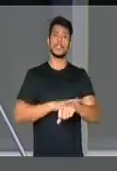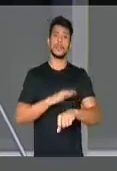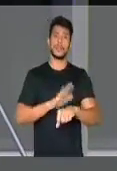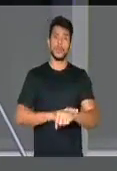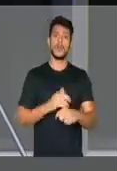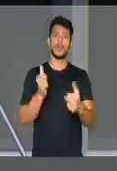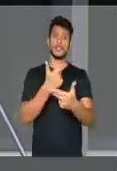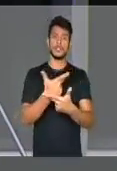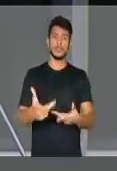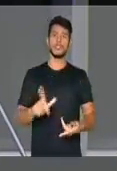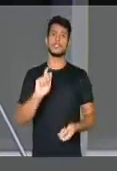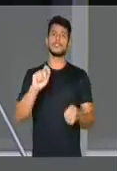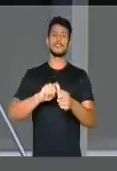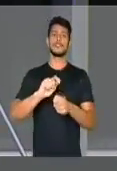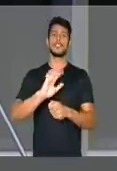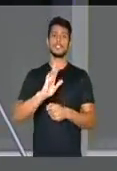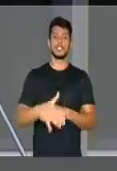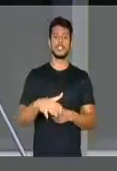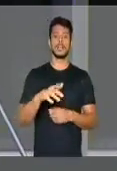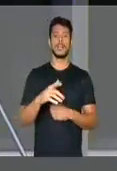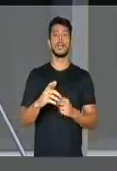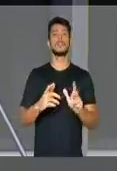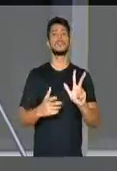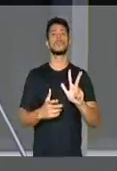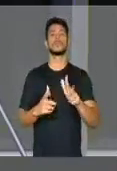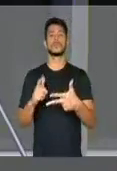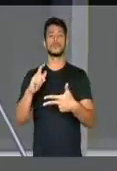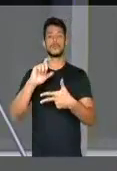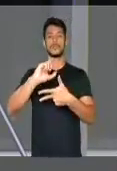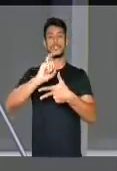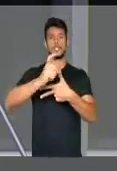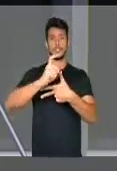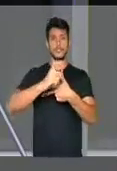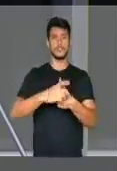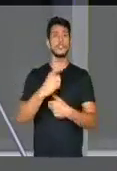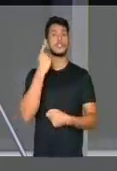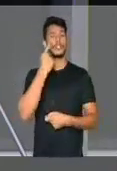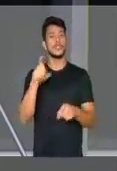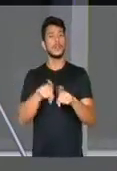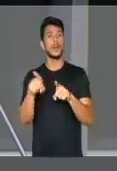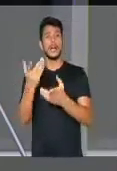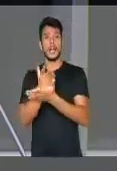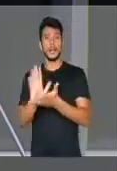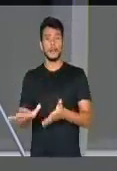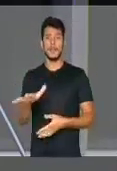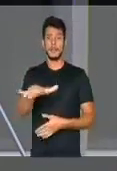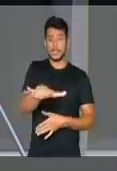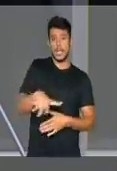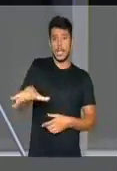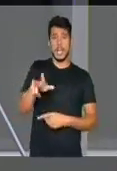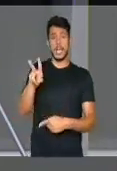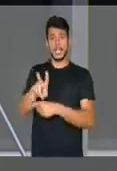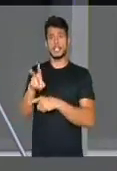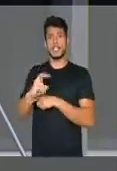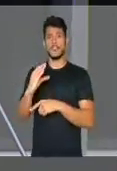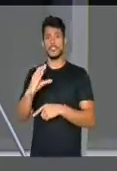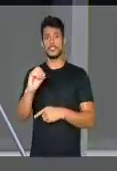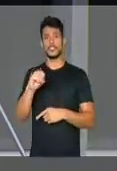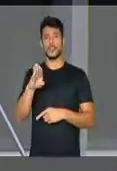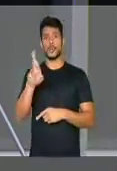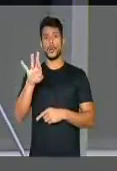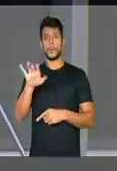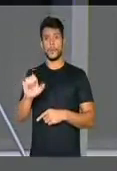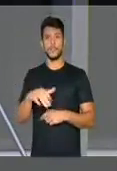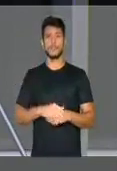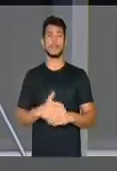do Executivo. Tentou extinguir a Reserva Nacional de Cobre e Associados. Anulou